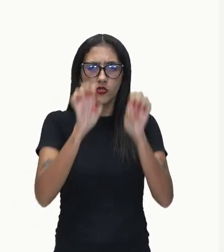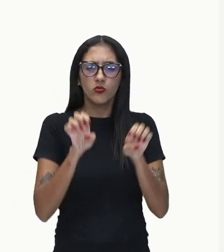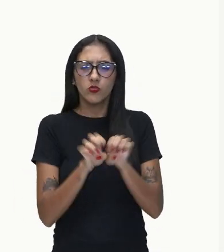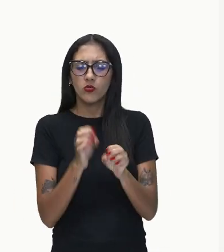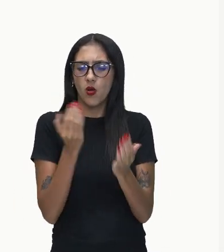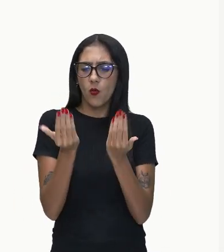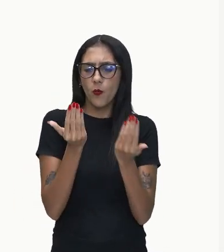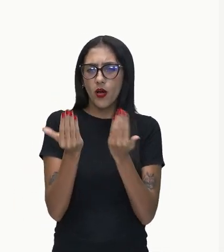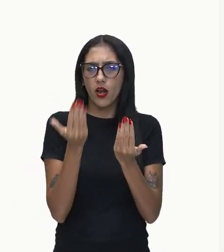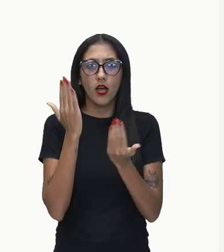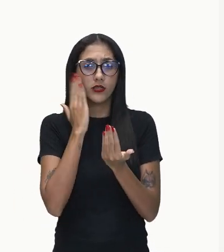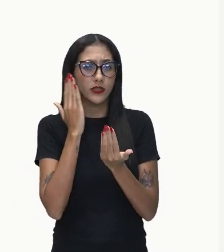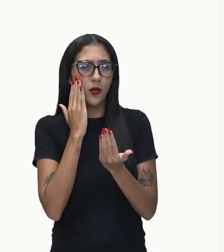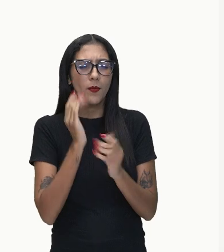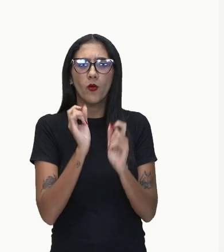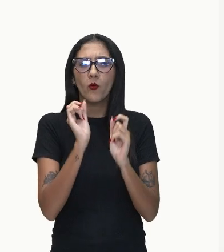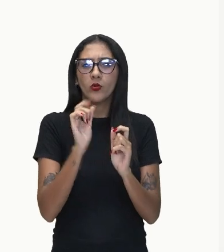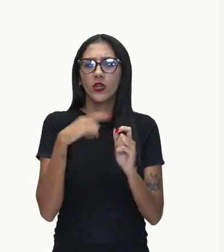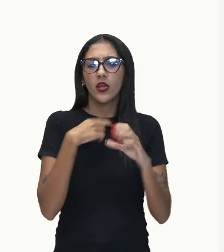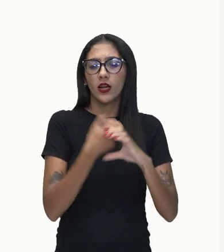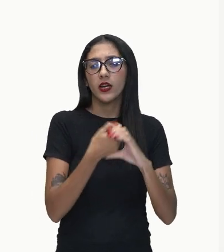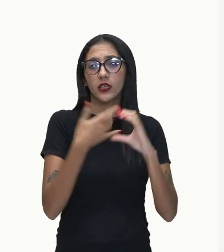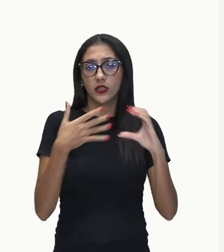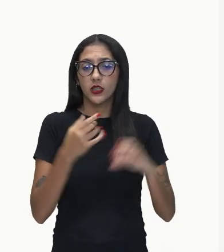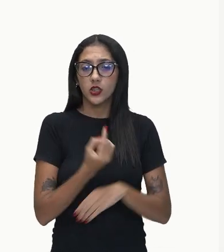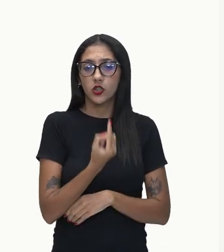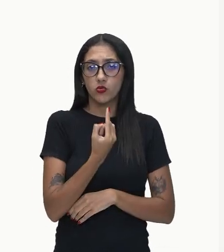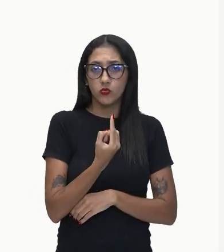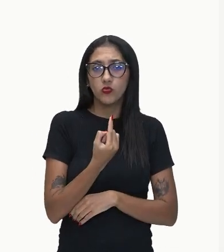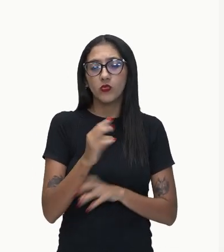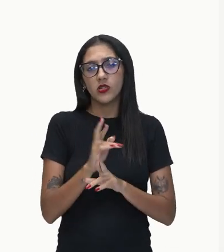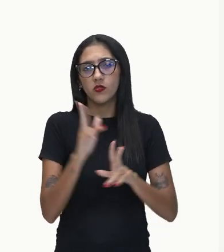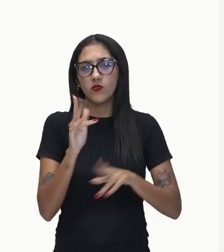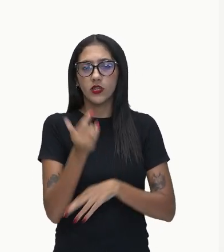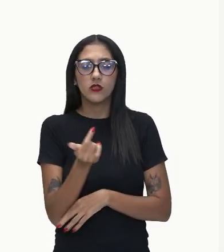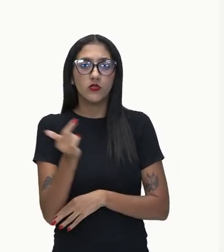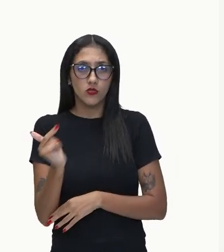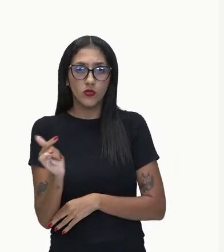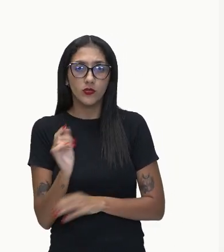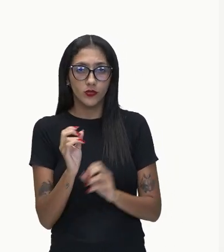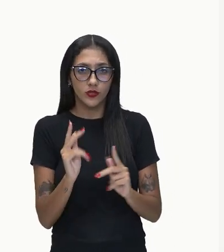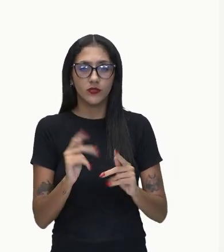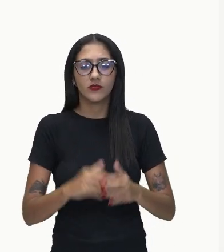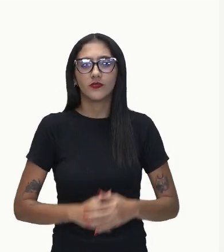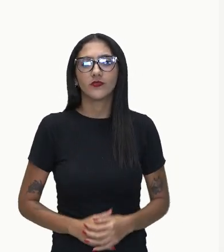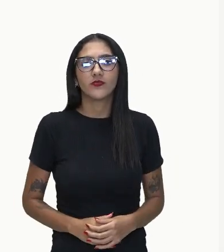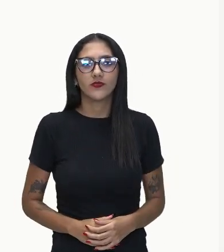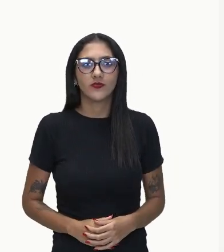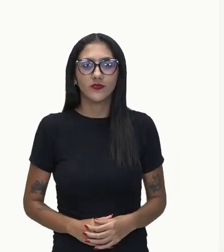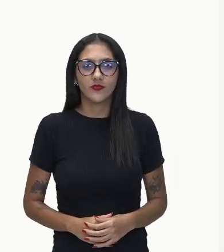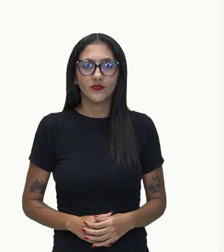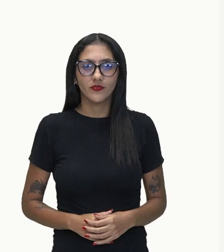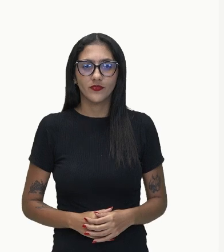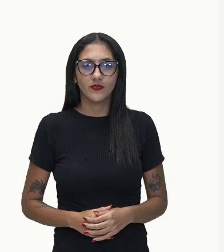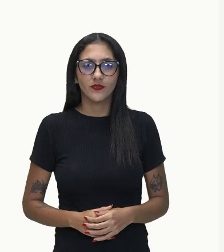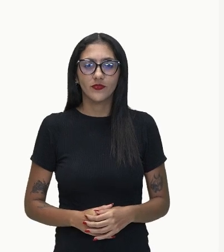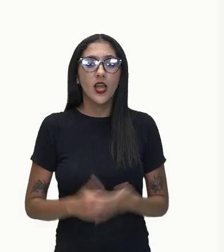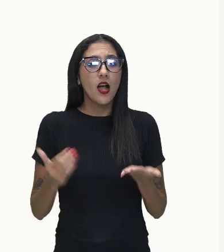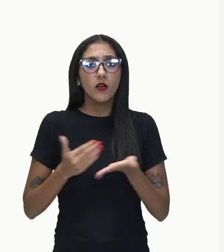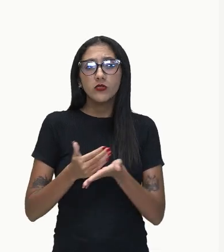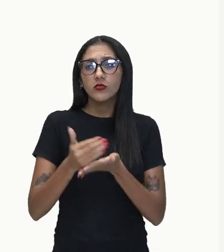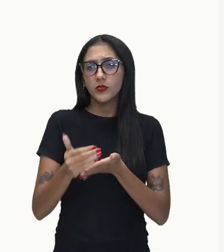diferenciar as aminas das amidas, né? Então, vamos começar pelo